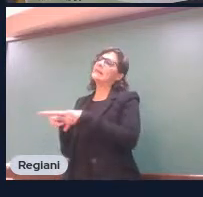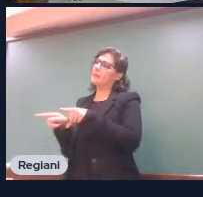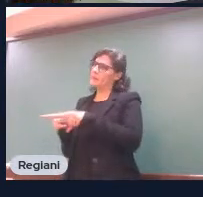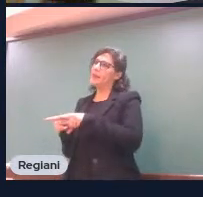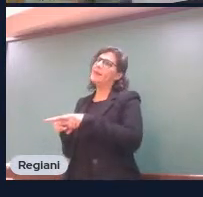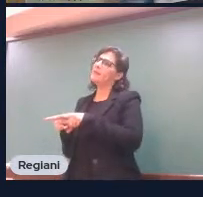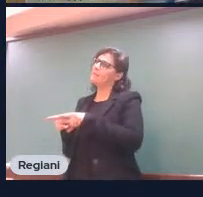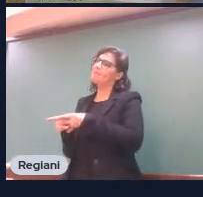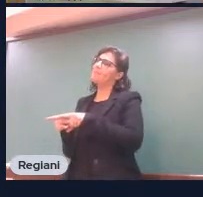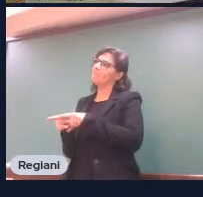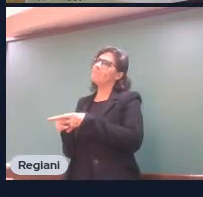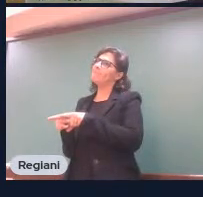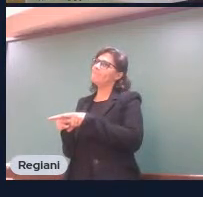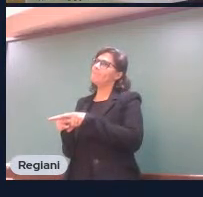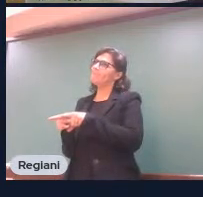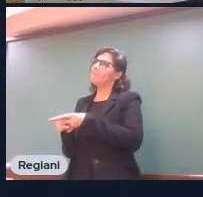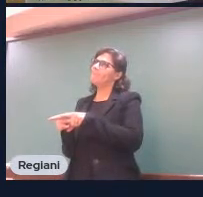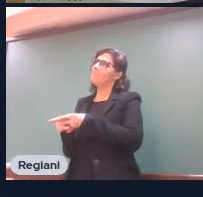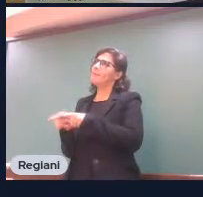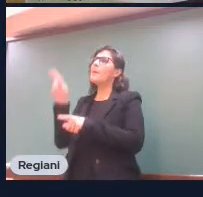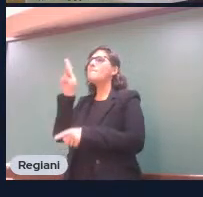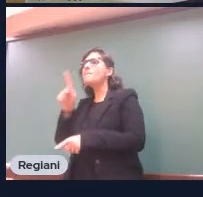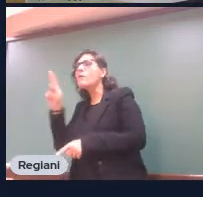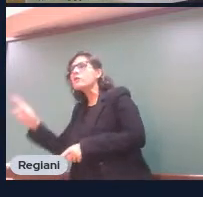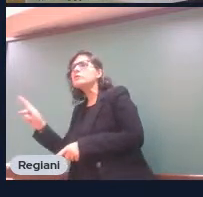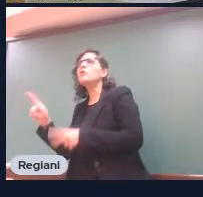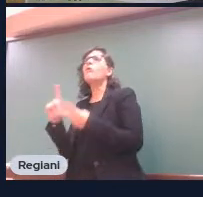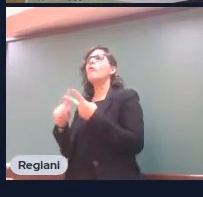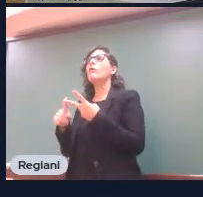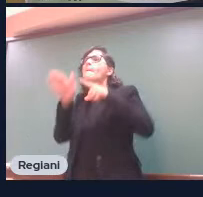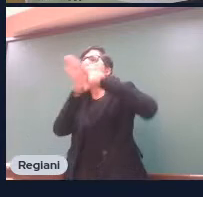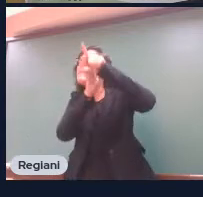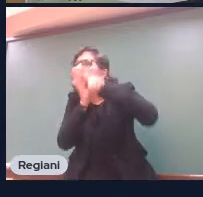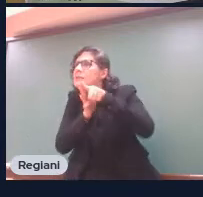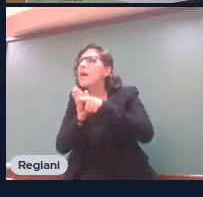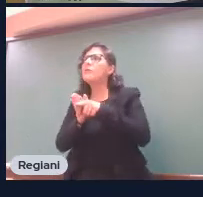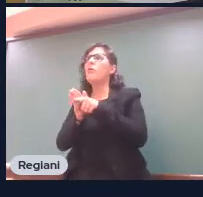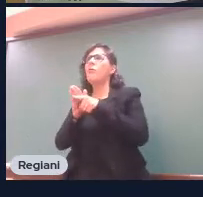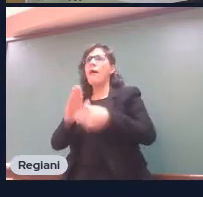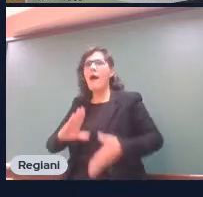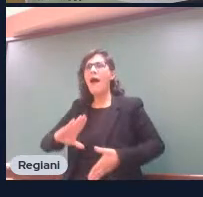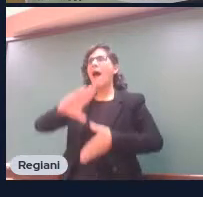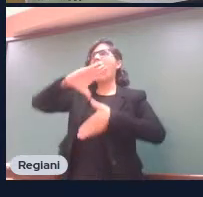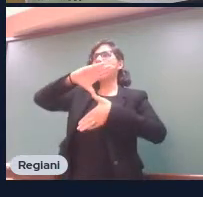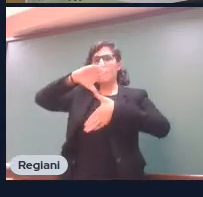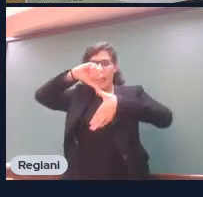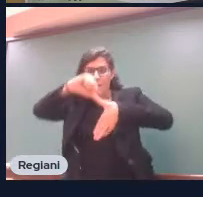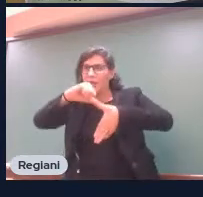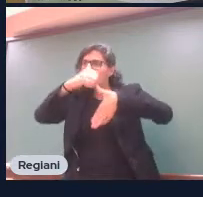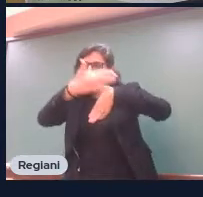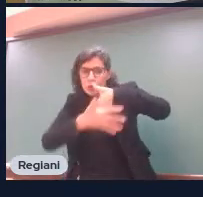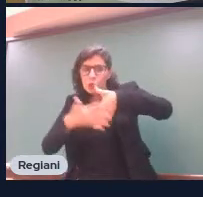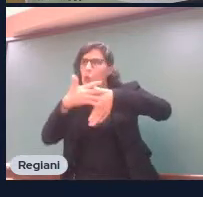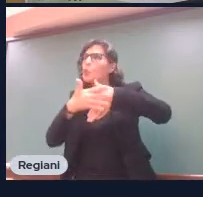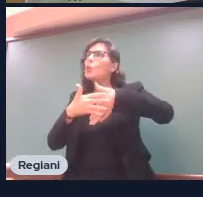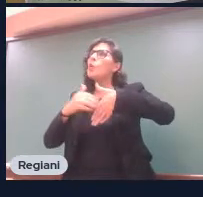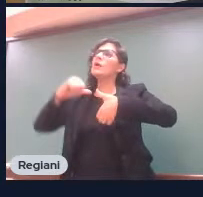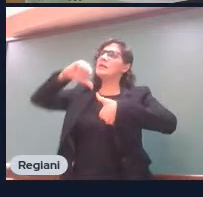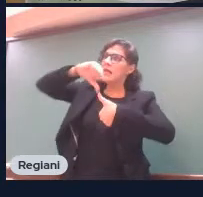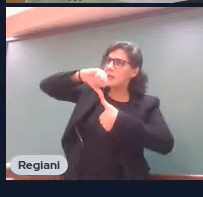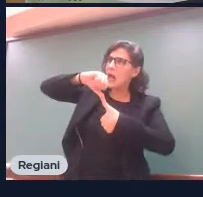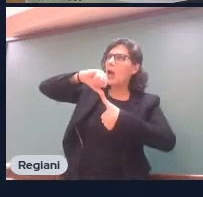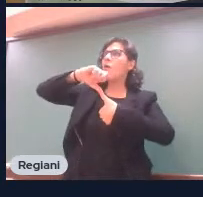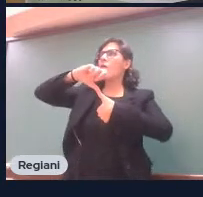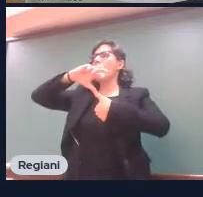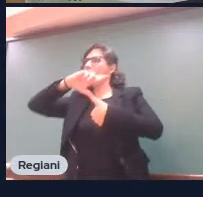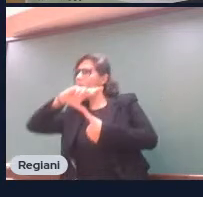a presença dos professores e pesquisadores da América do Sul, Central,